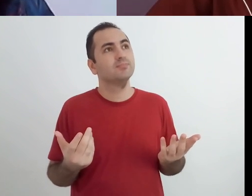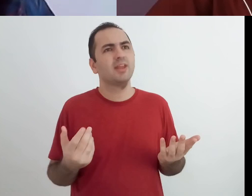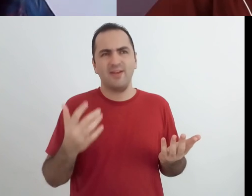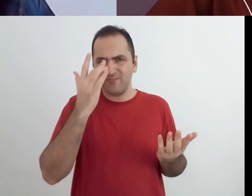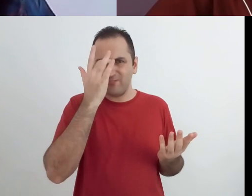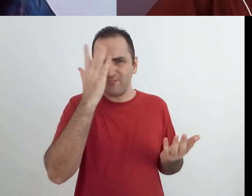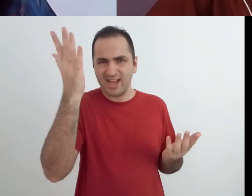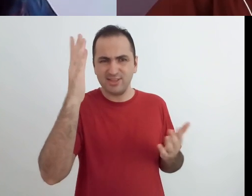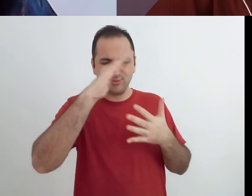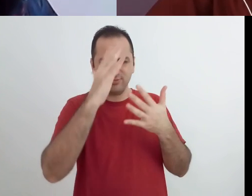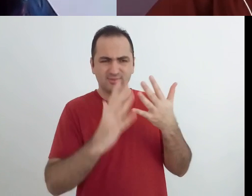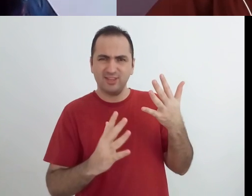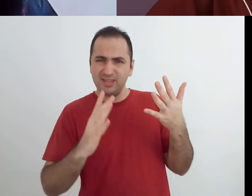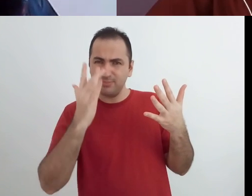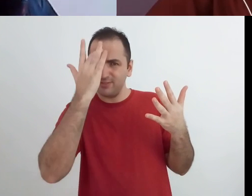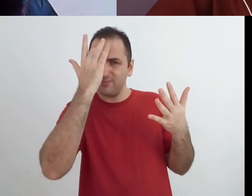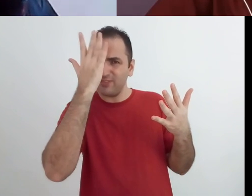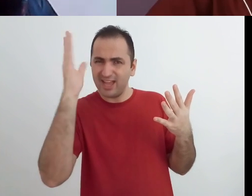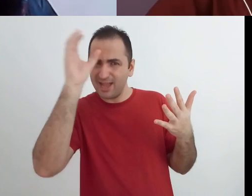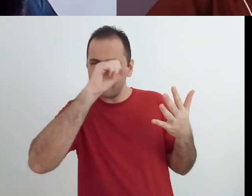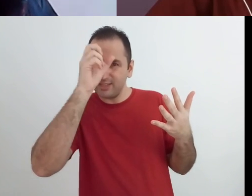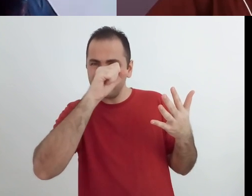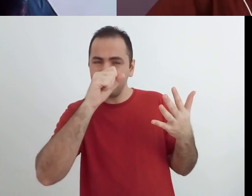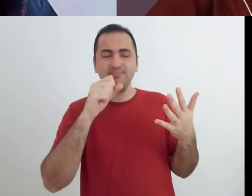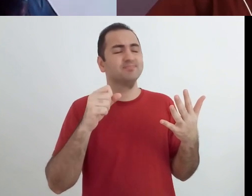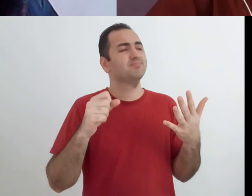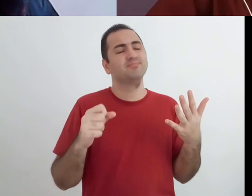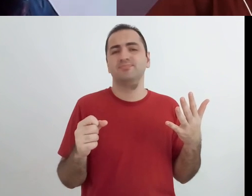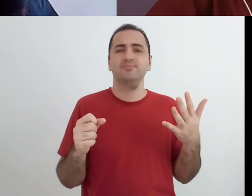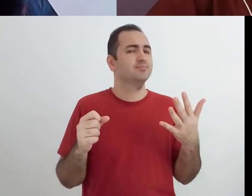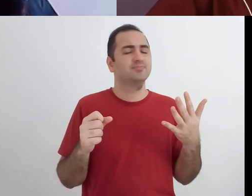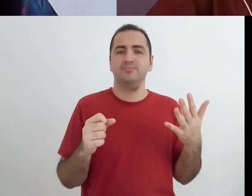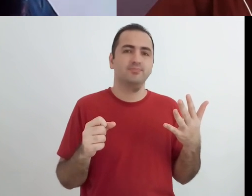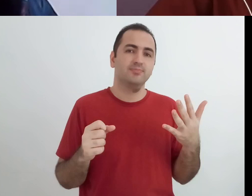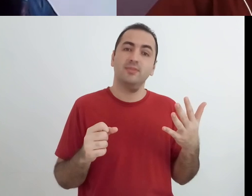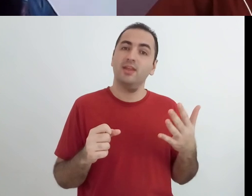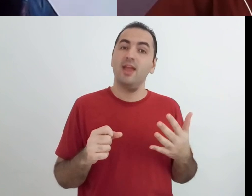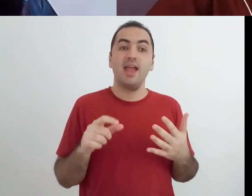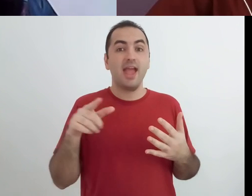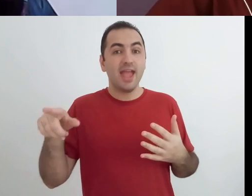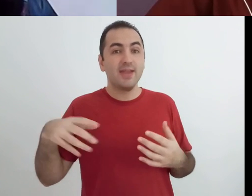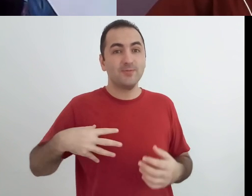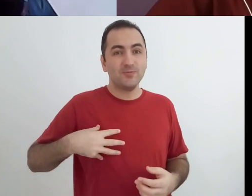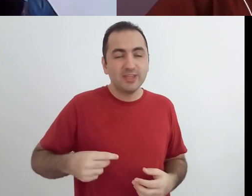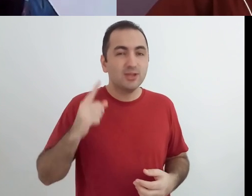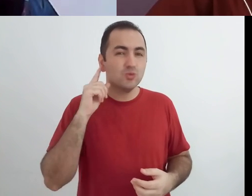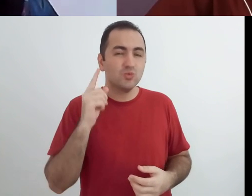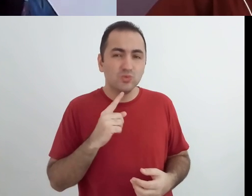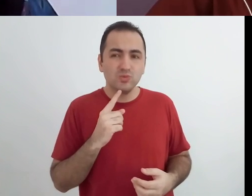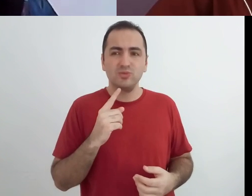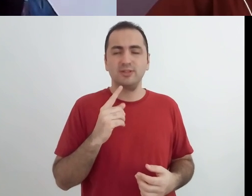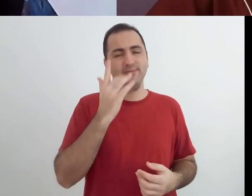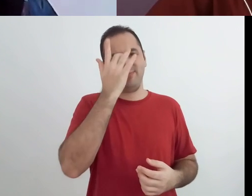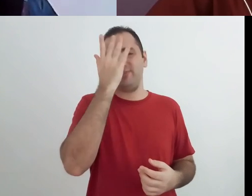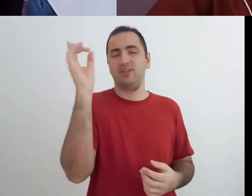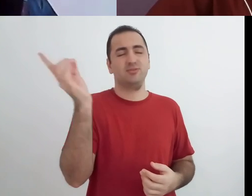ser. Não vai ser fácil aprender sinais, não é fácil ter um filho surdo, não é